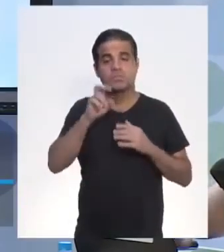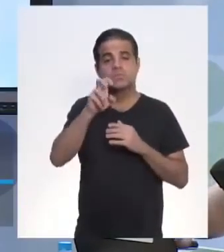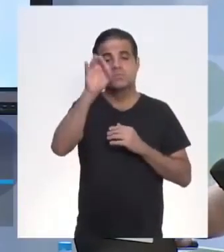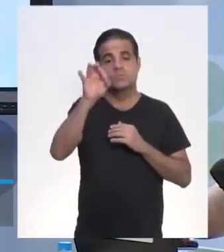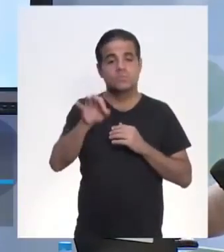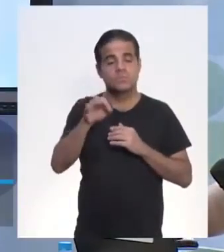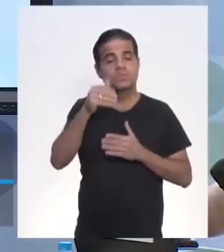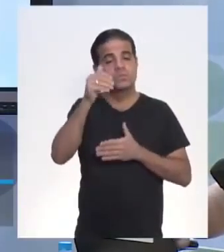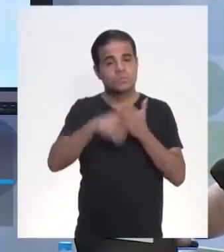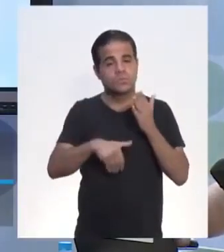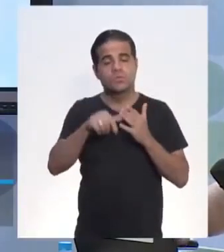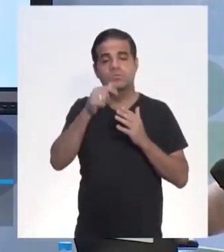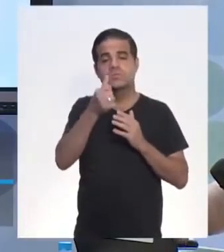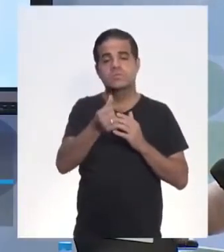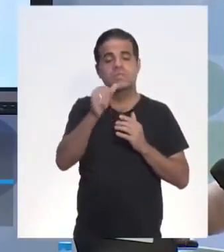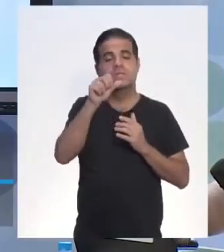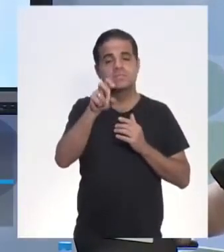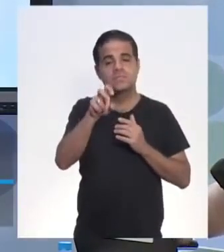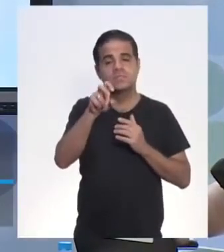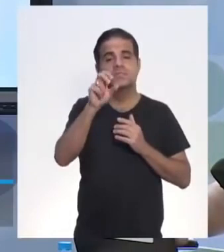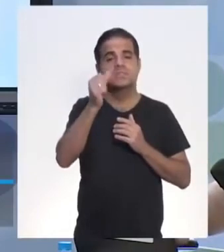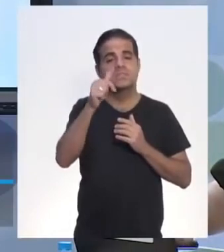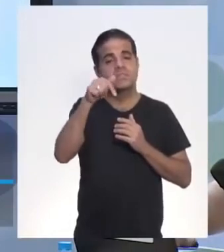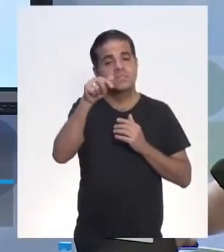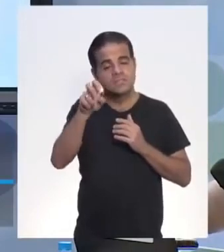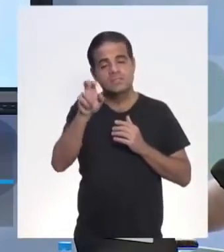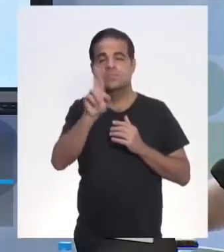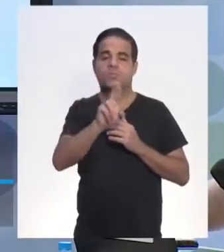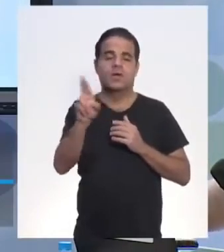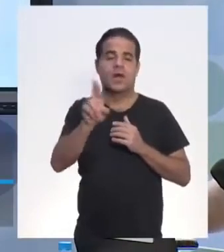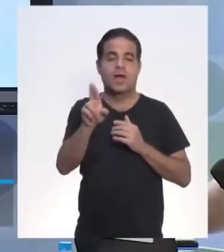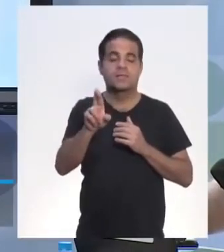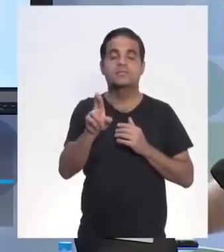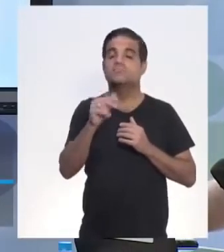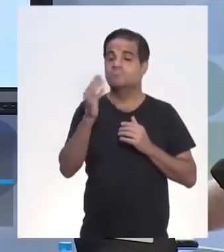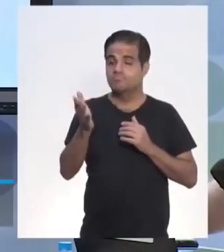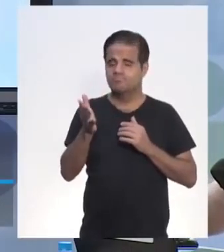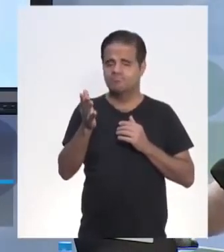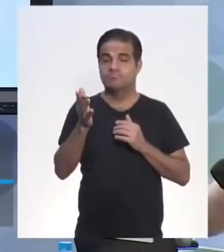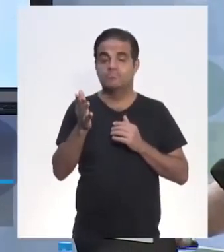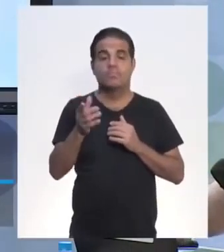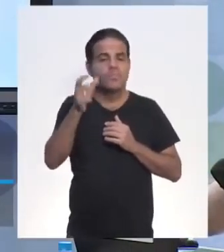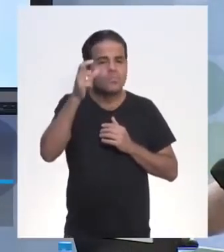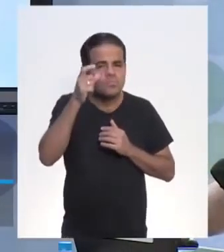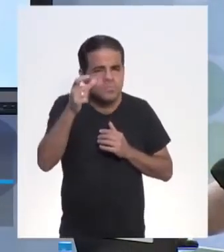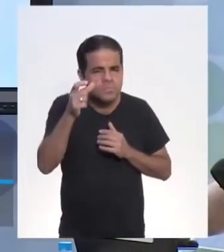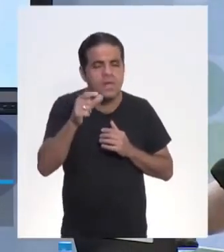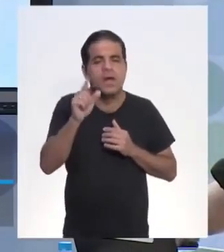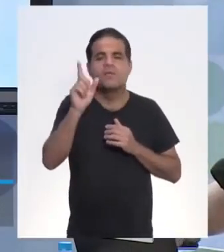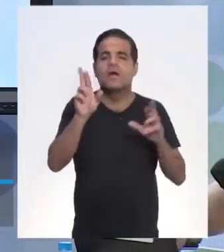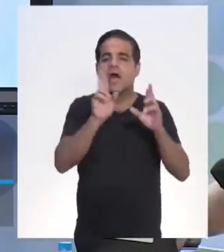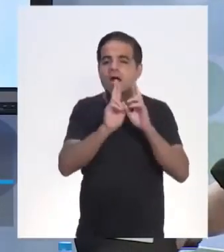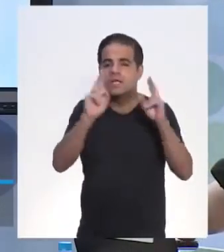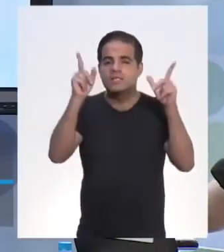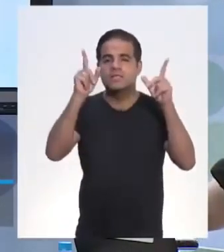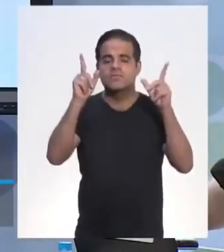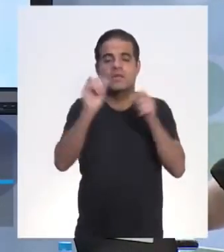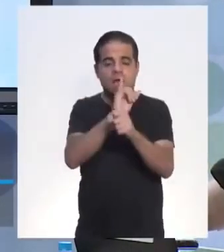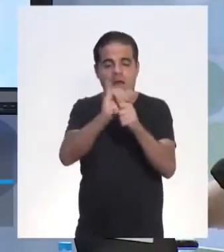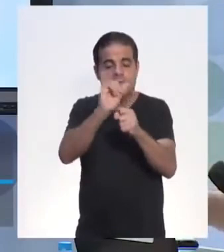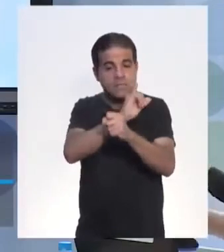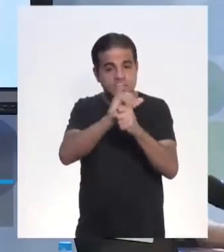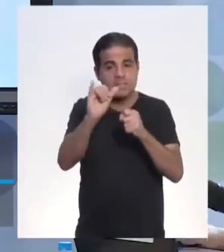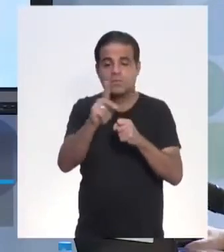porcento de desconto em 665 reais e observe que é diferente de uma